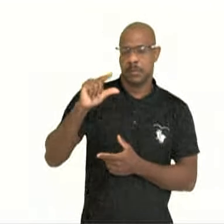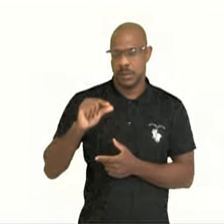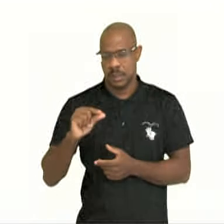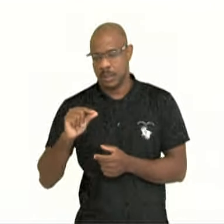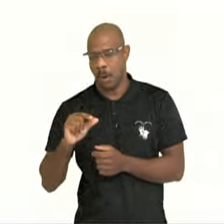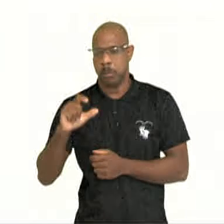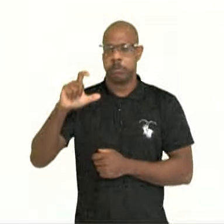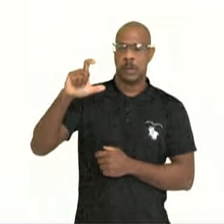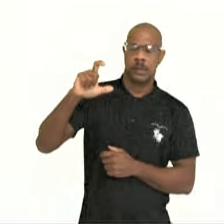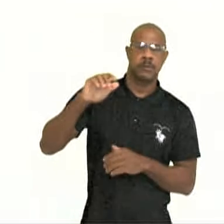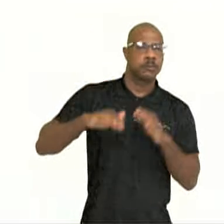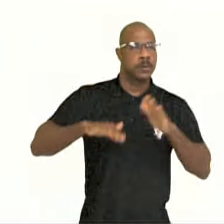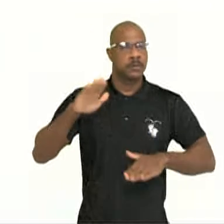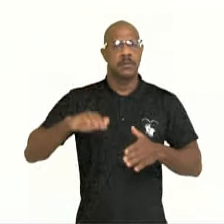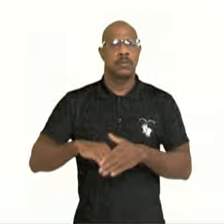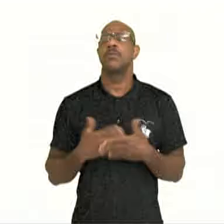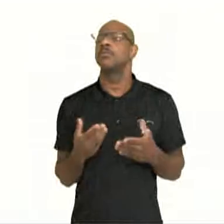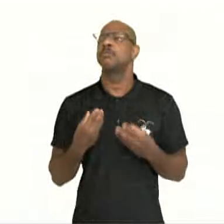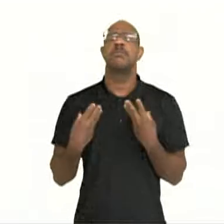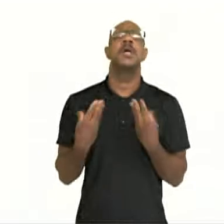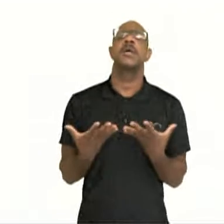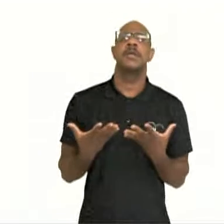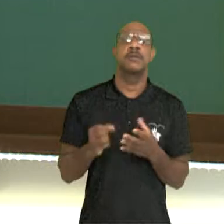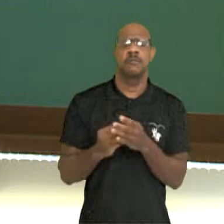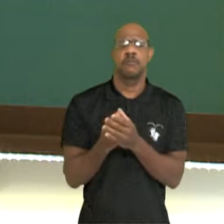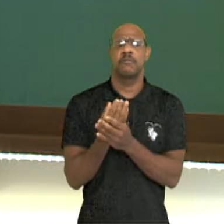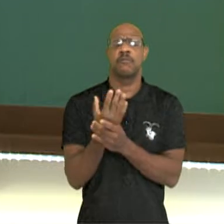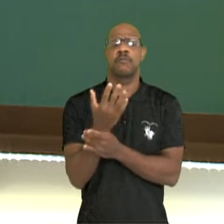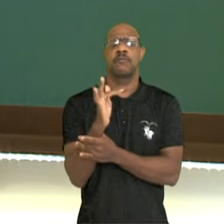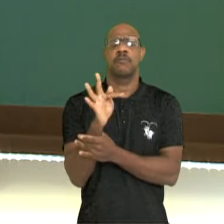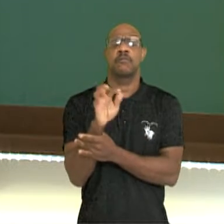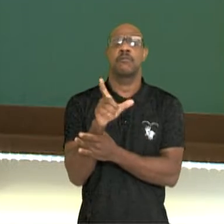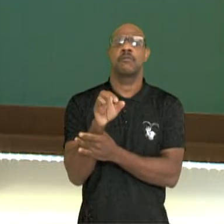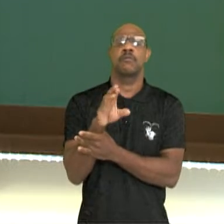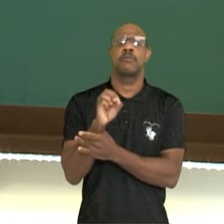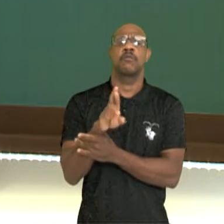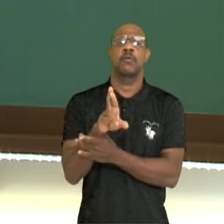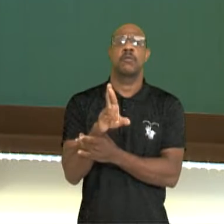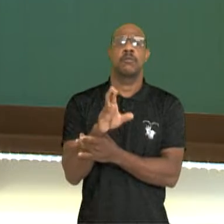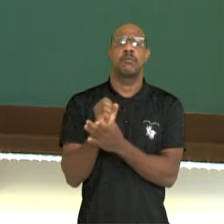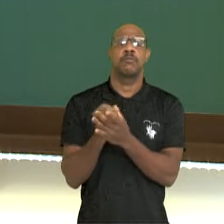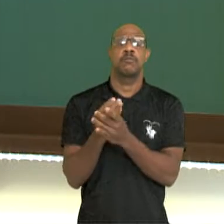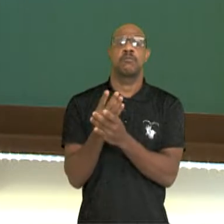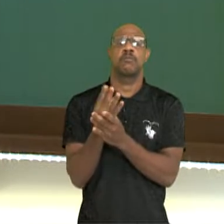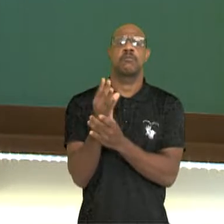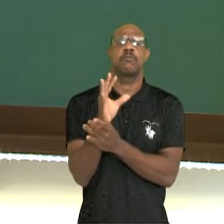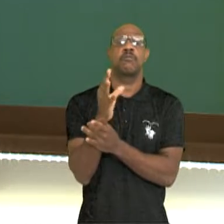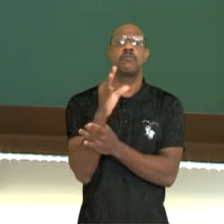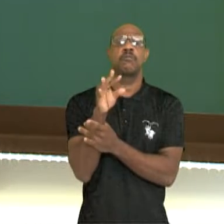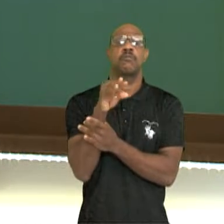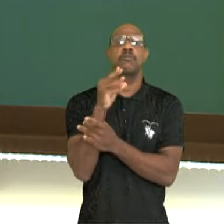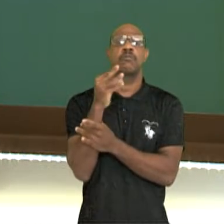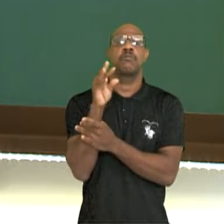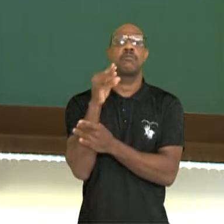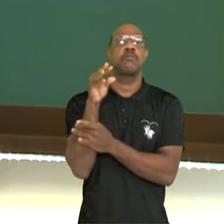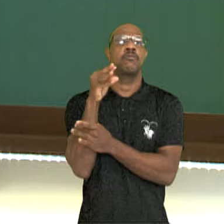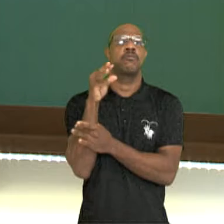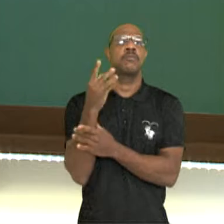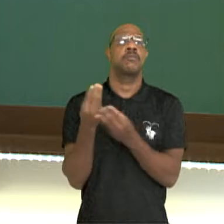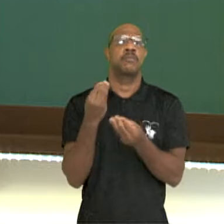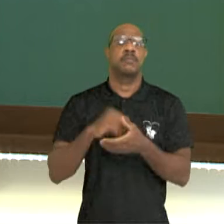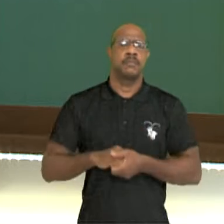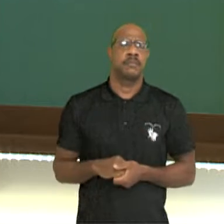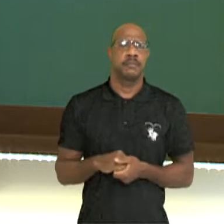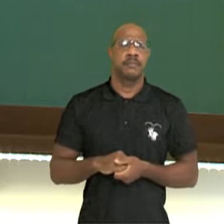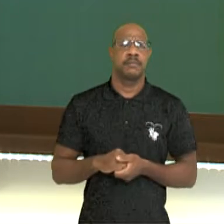E qual seria a função dessa flor? Então, para a gente poder responder essa pergunta, vamos